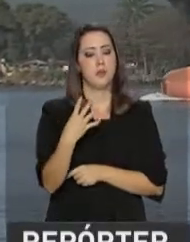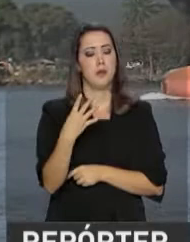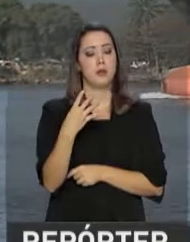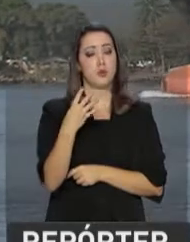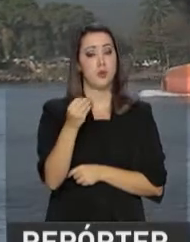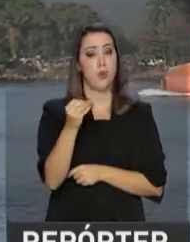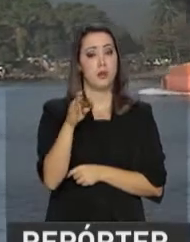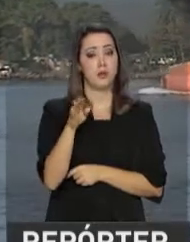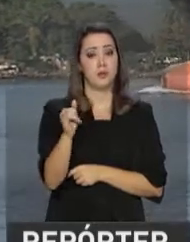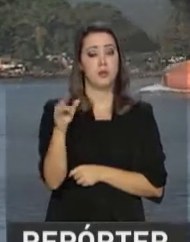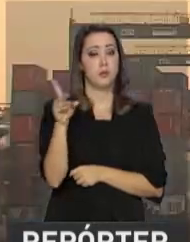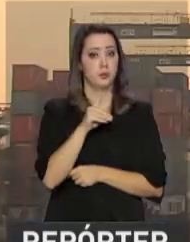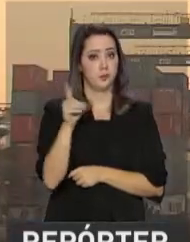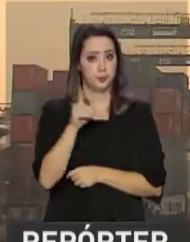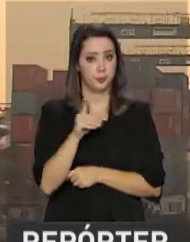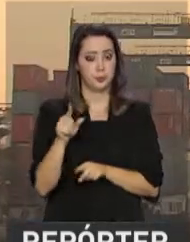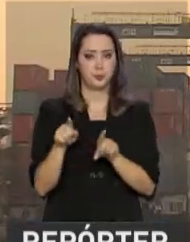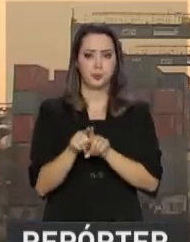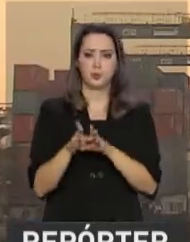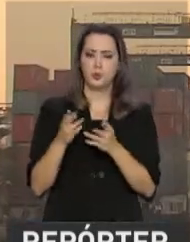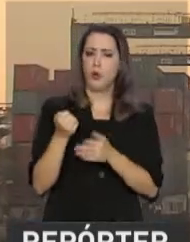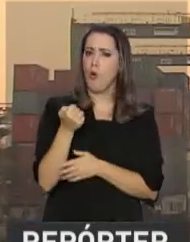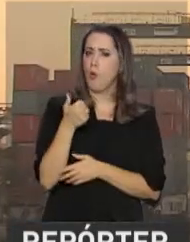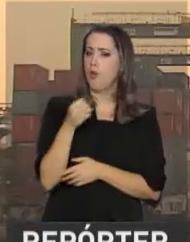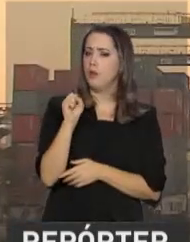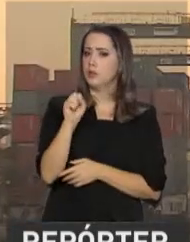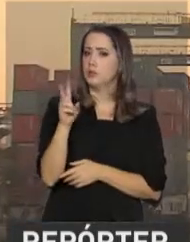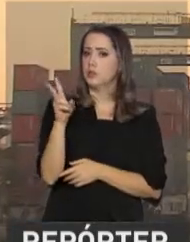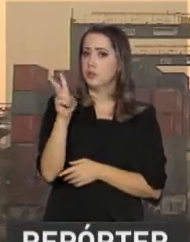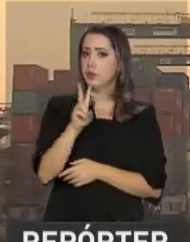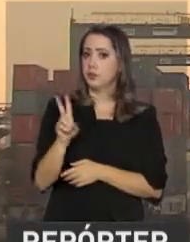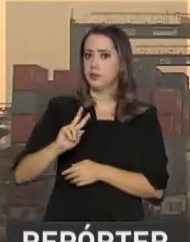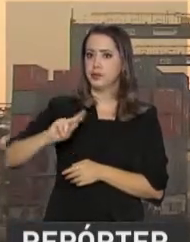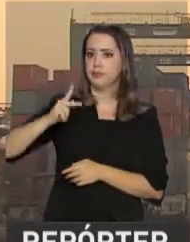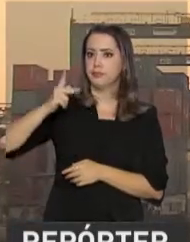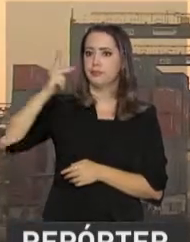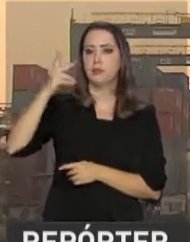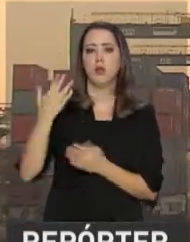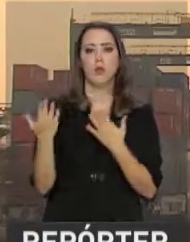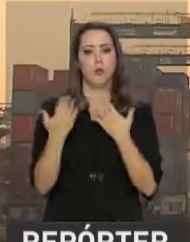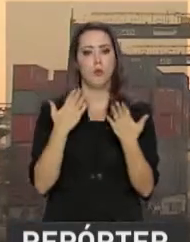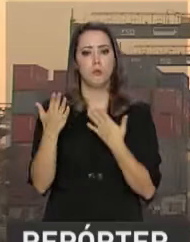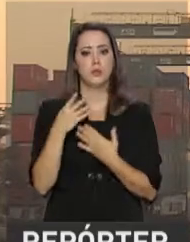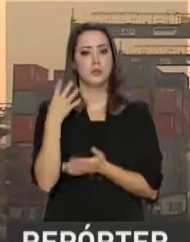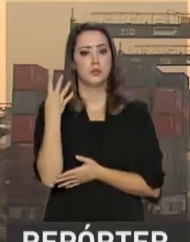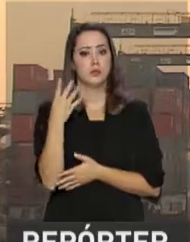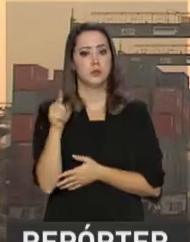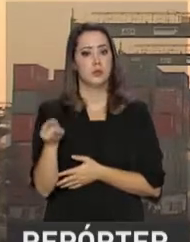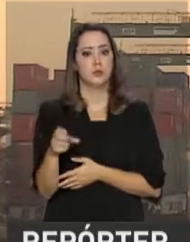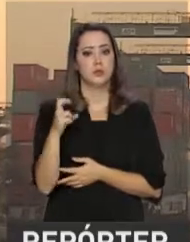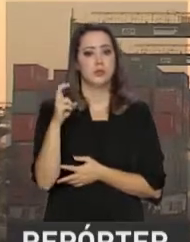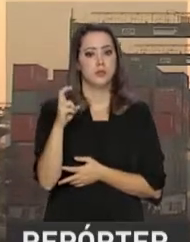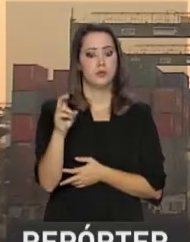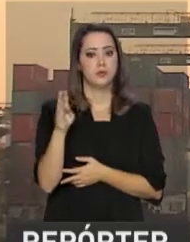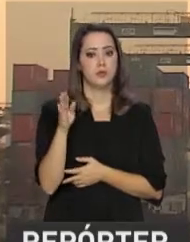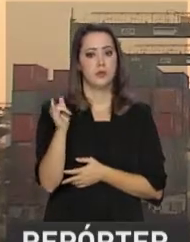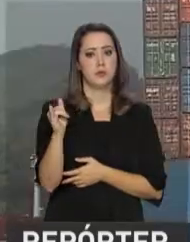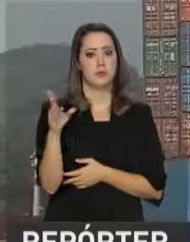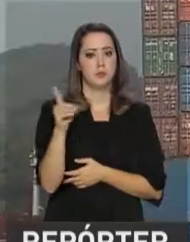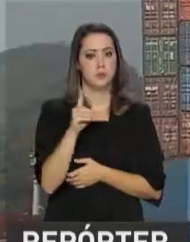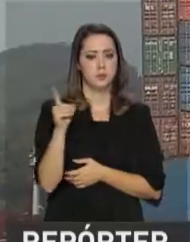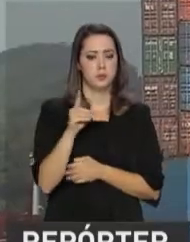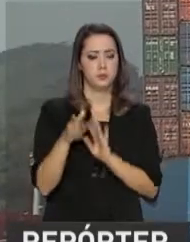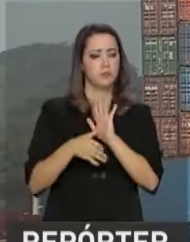40 bilhões de dólares, praticamente 8 vezes maior do que os 4 bilhões e 500 milhões de